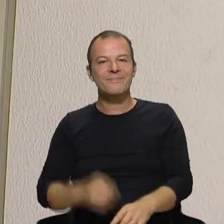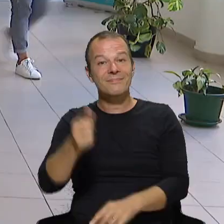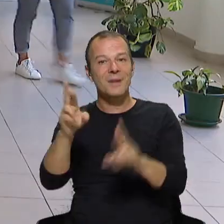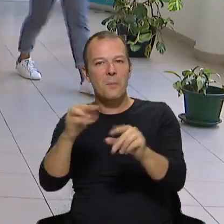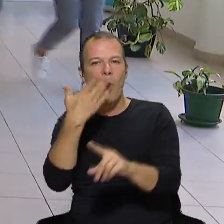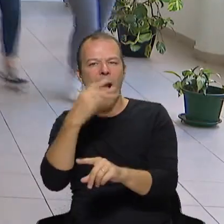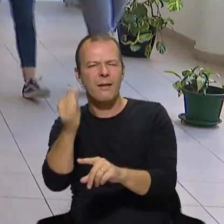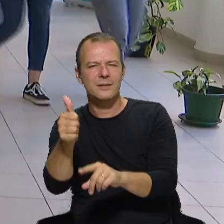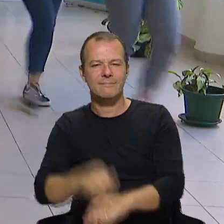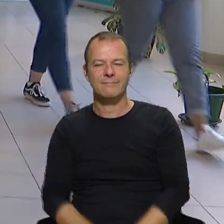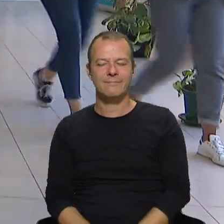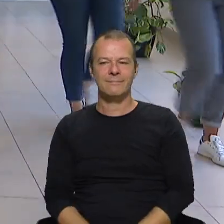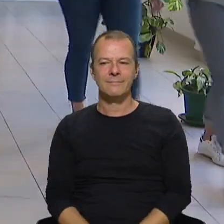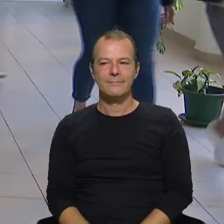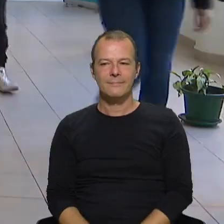Obrigada.